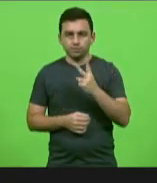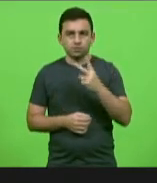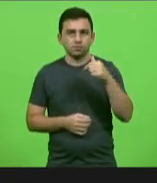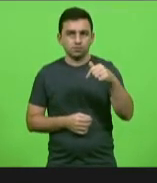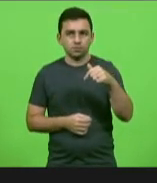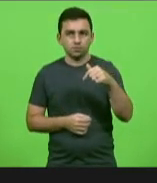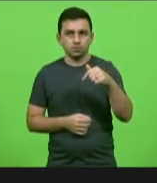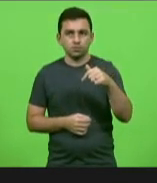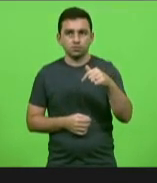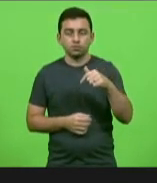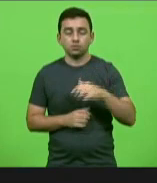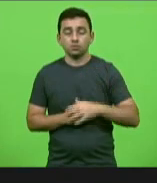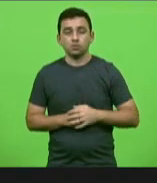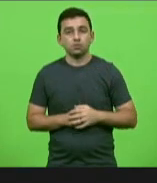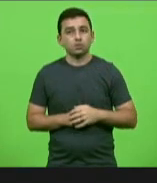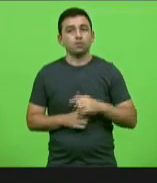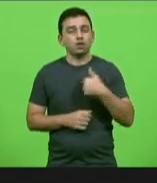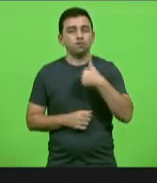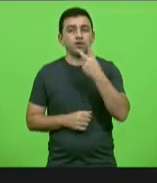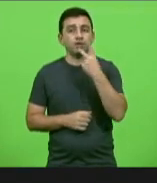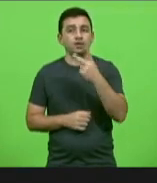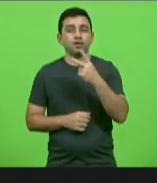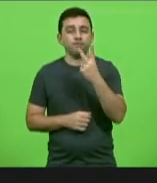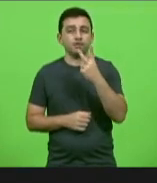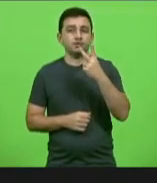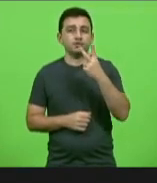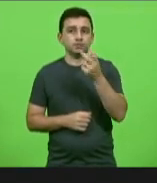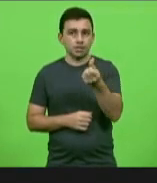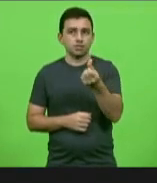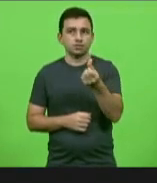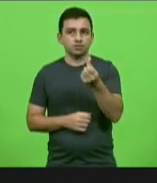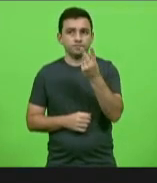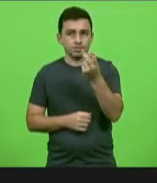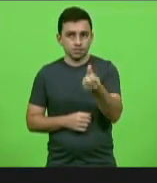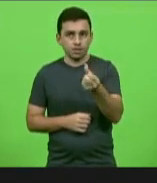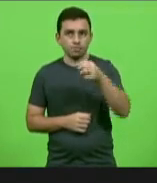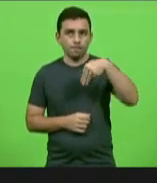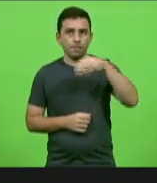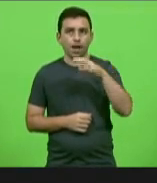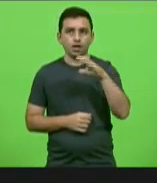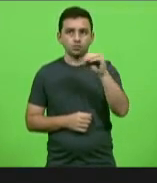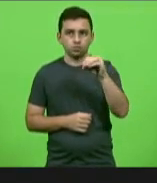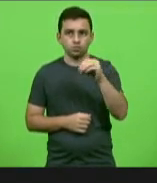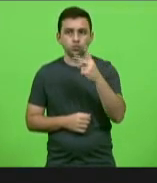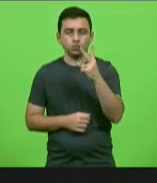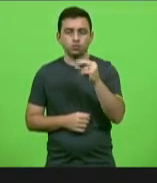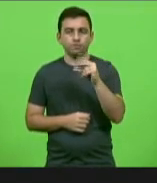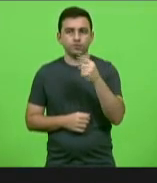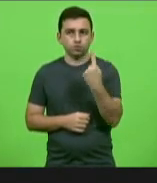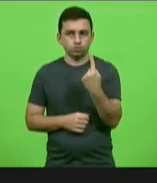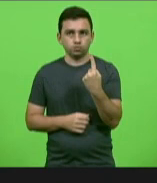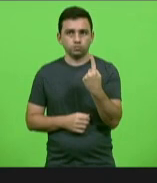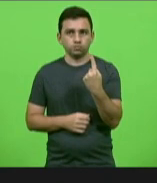27, mas é dia 26. Desculpe, 26. 26 de março de